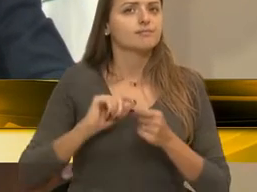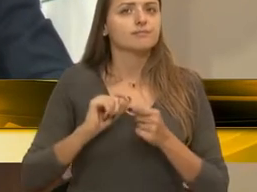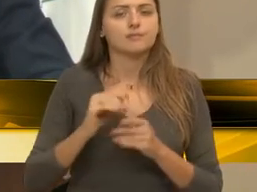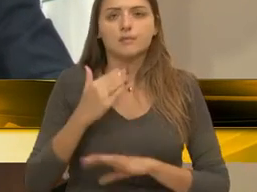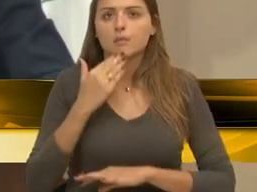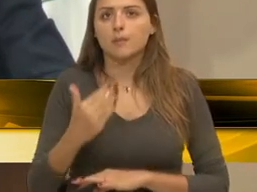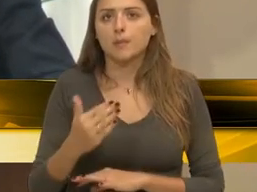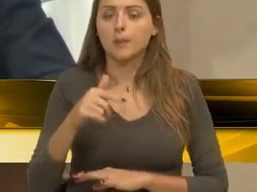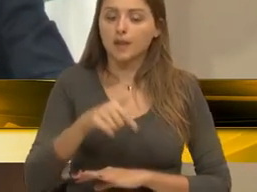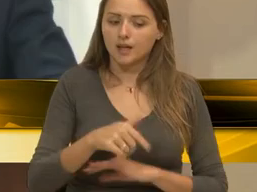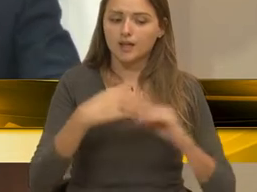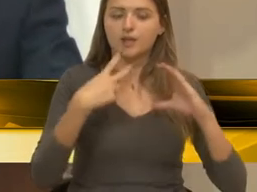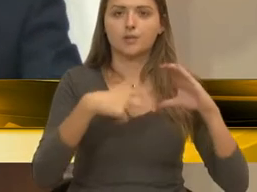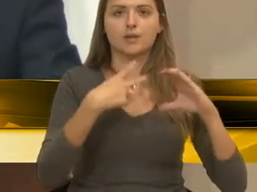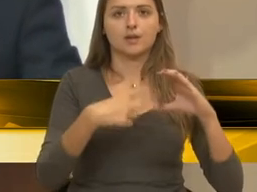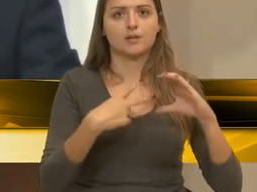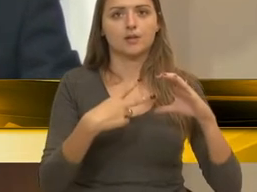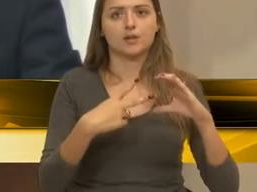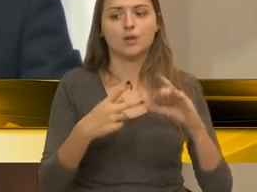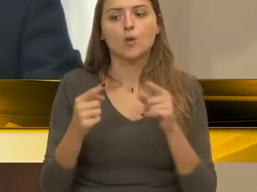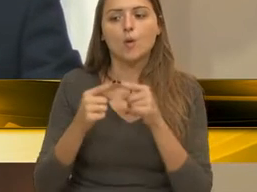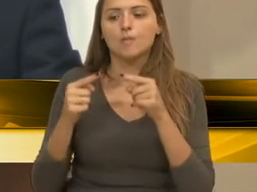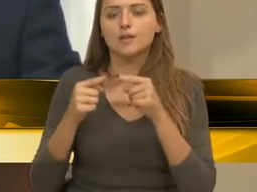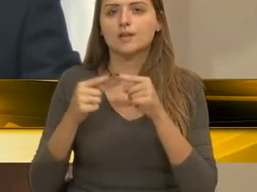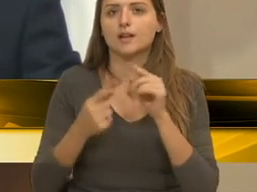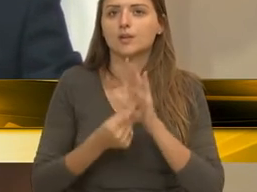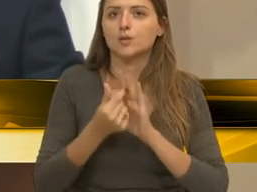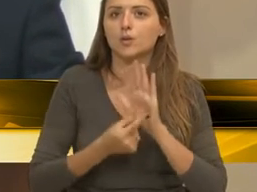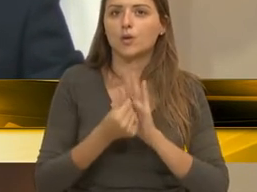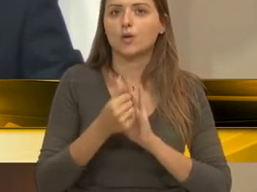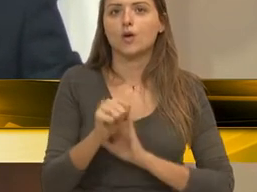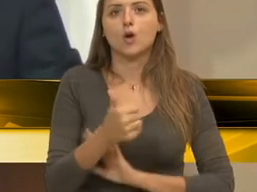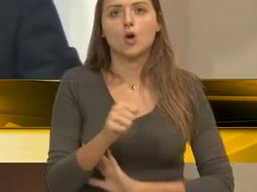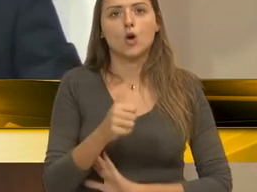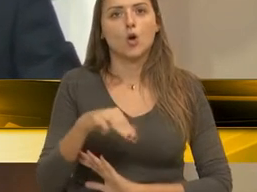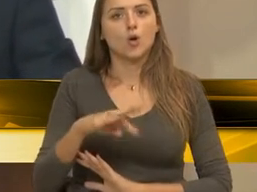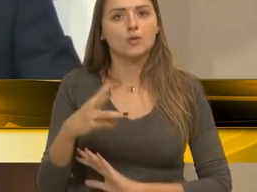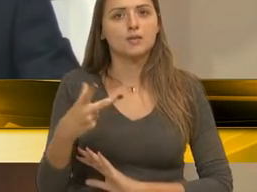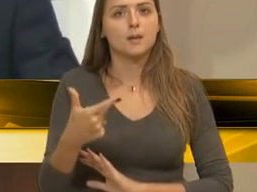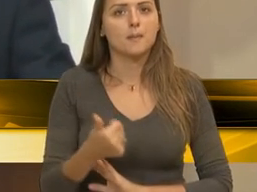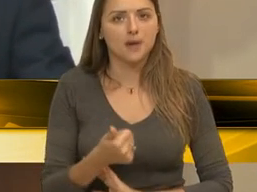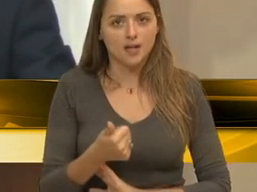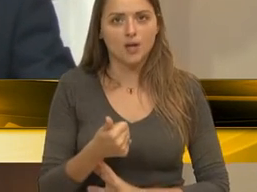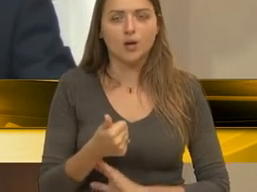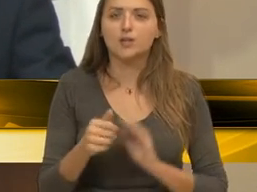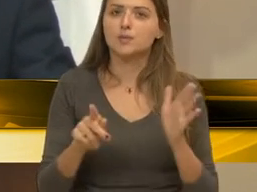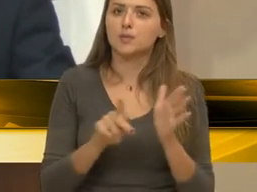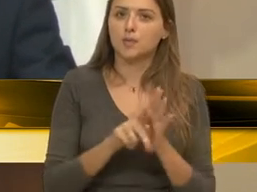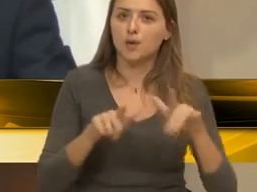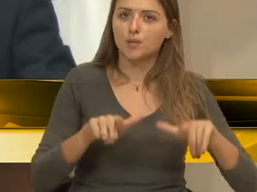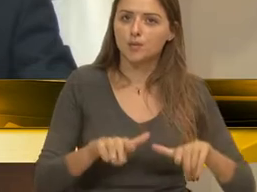esta casa, dentro do orçamento, de 11 milhões para o seu gabinete.